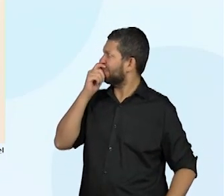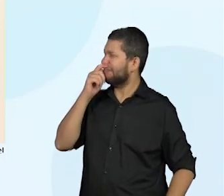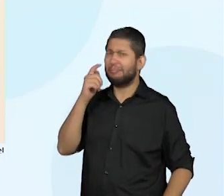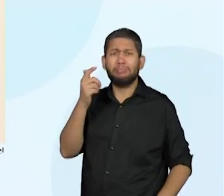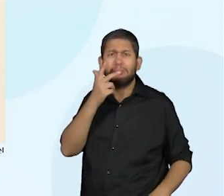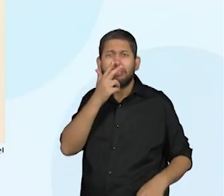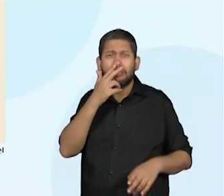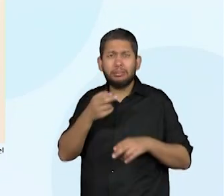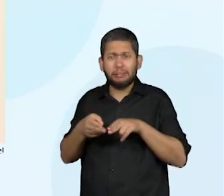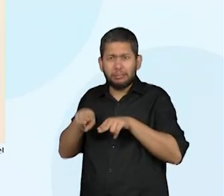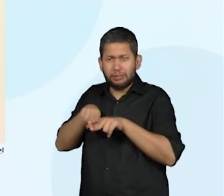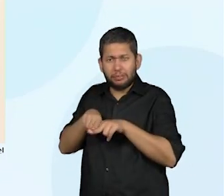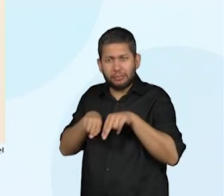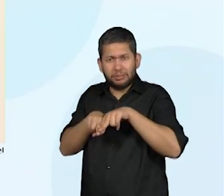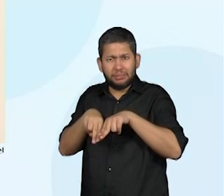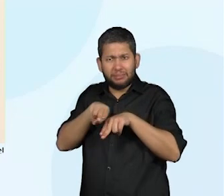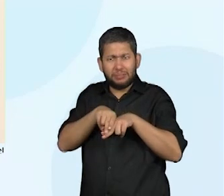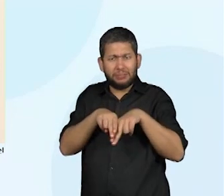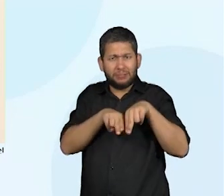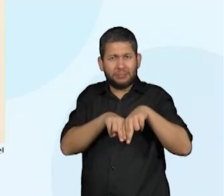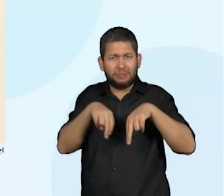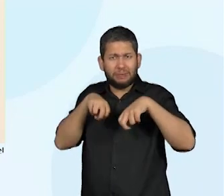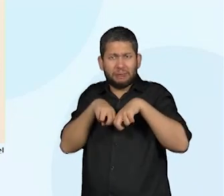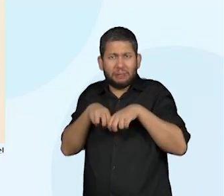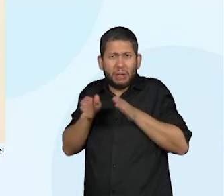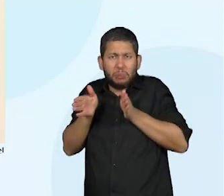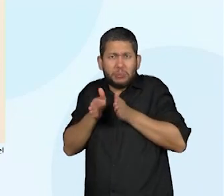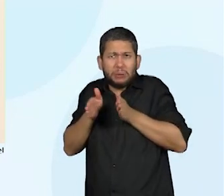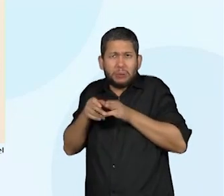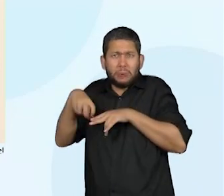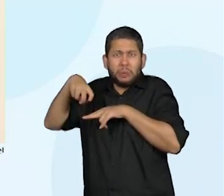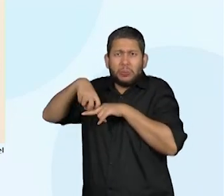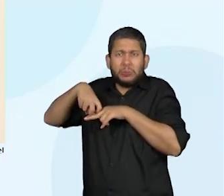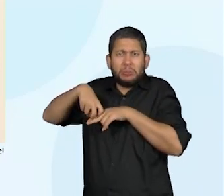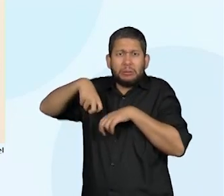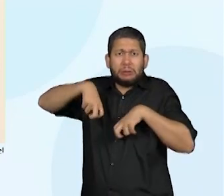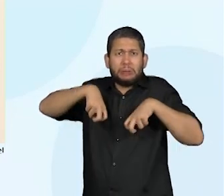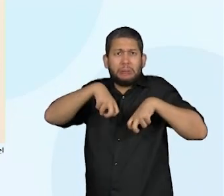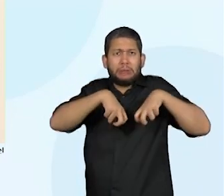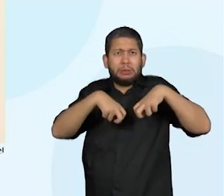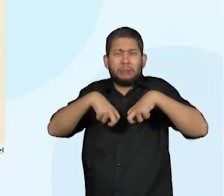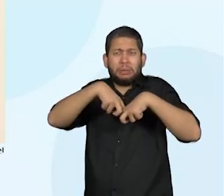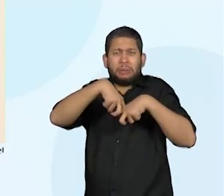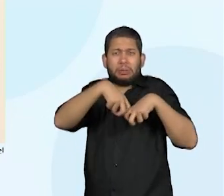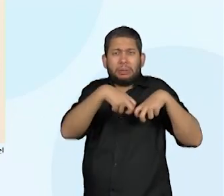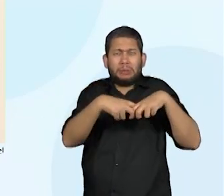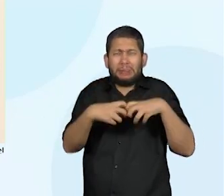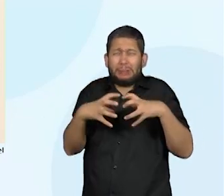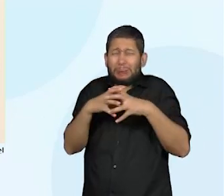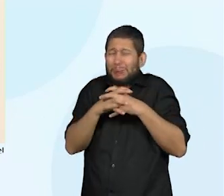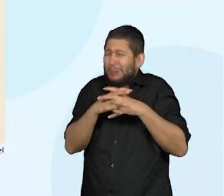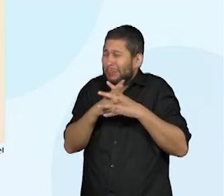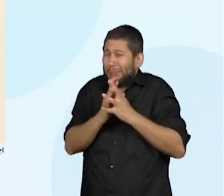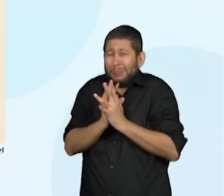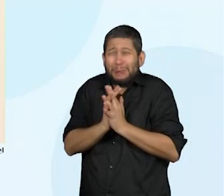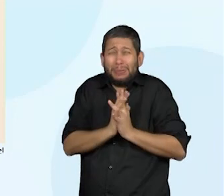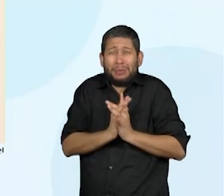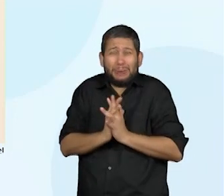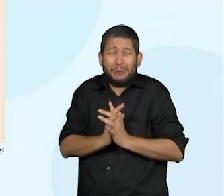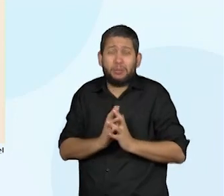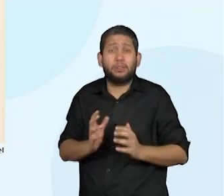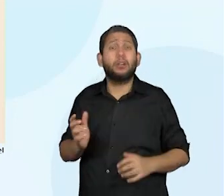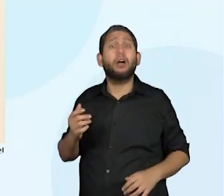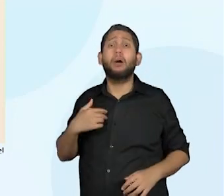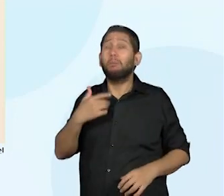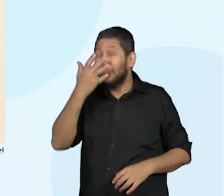um africano ficava em cima do outro, né, de uma forma desumana. A gente sabe aí que tem uma história de